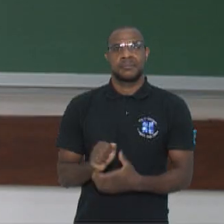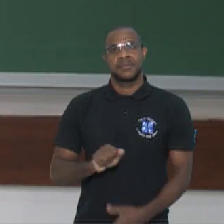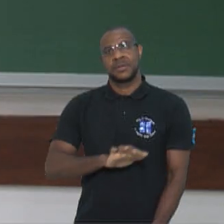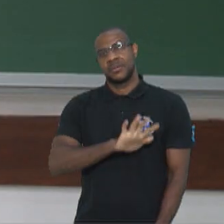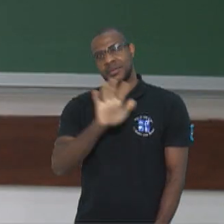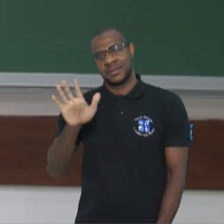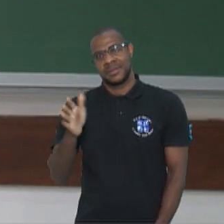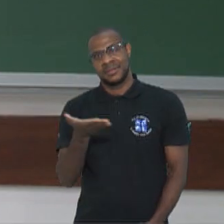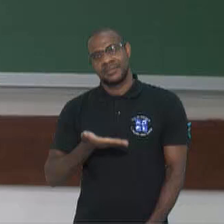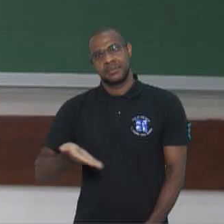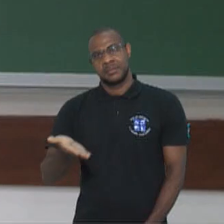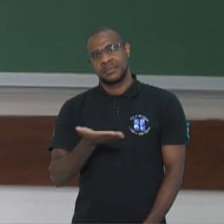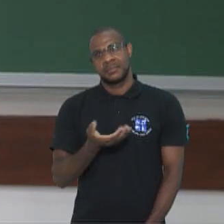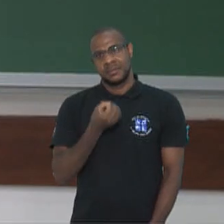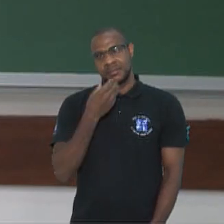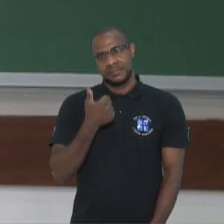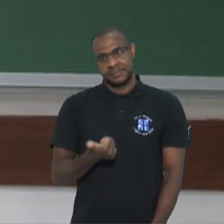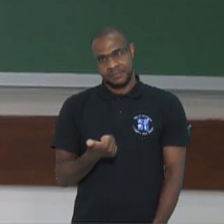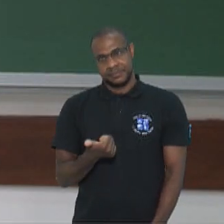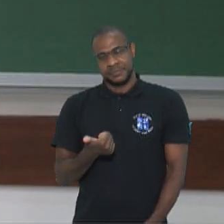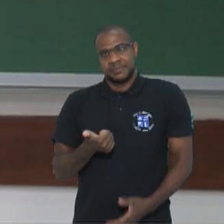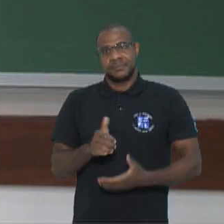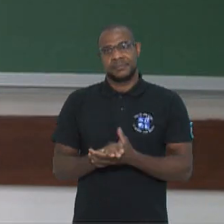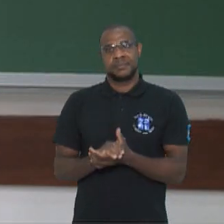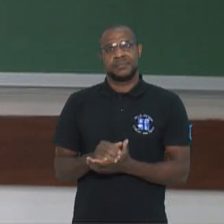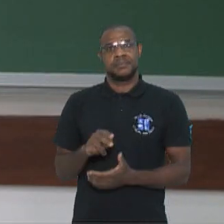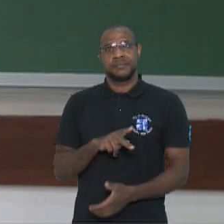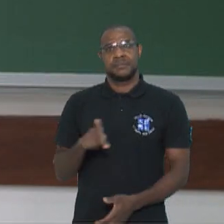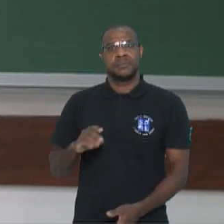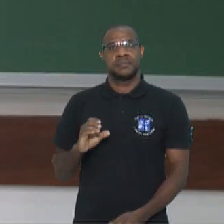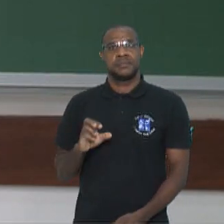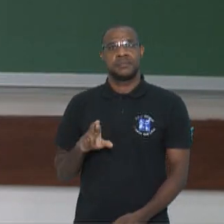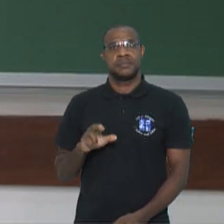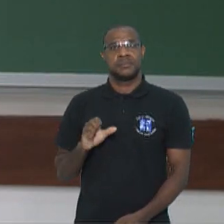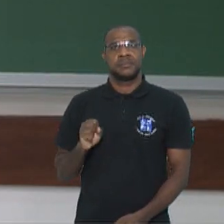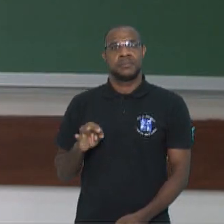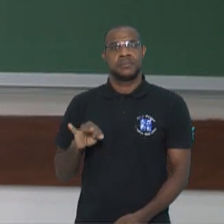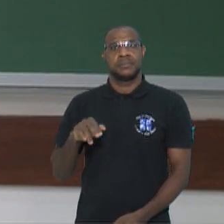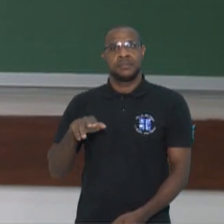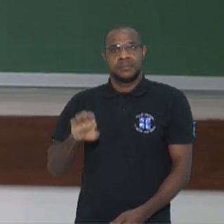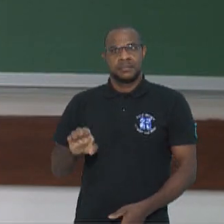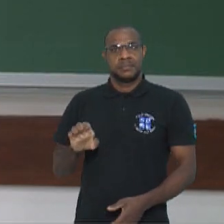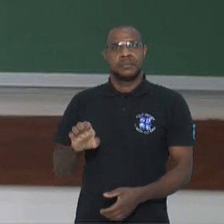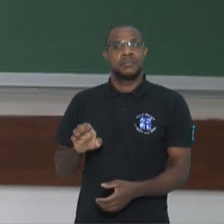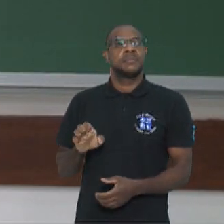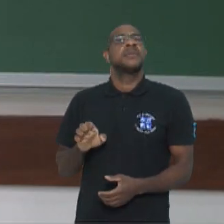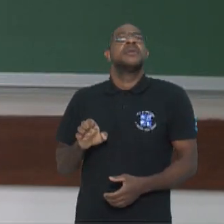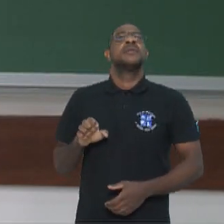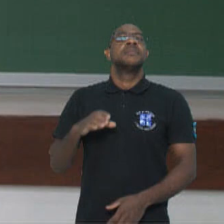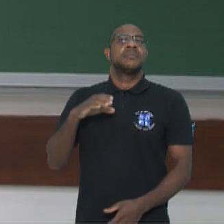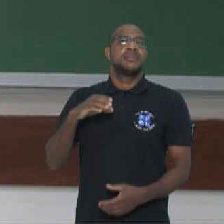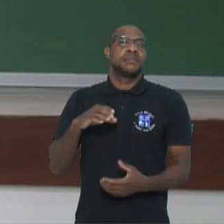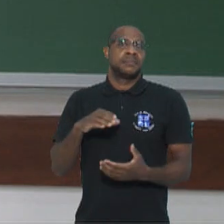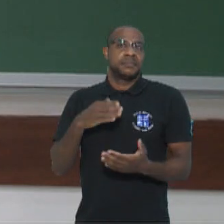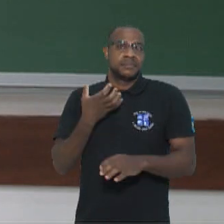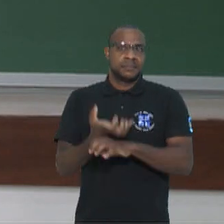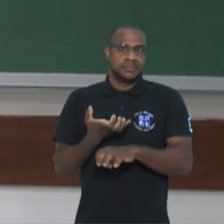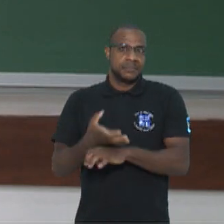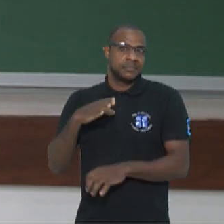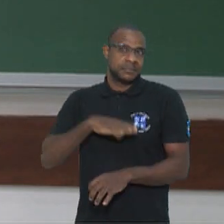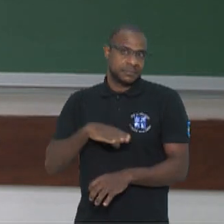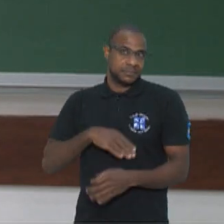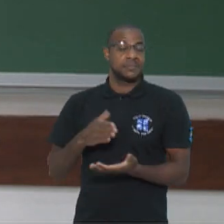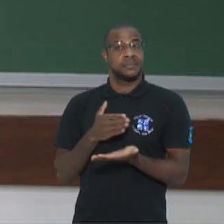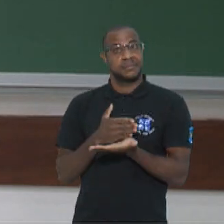Olá, pessoal! Como vocês estão? Eu sou a professora Cristiane, de Língua Portuguesa, e quero, antes de